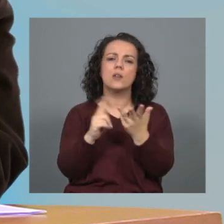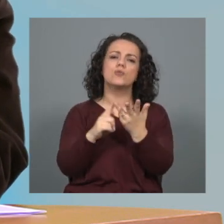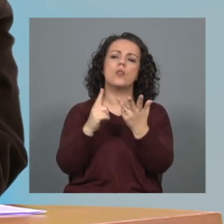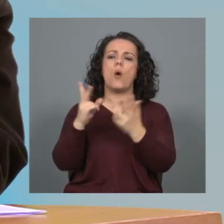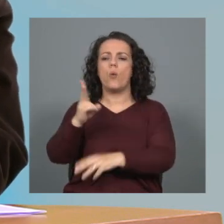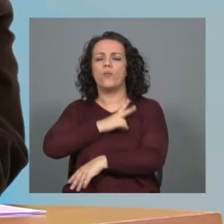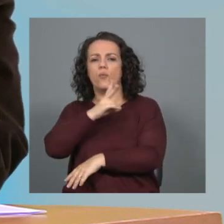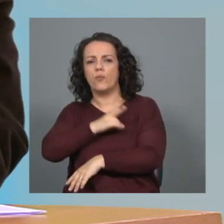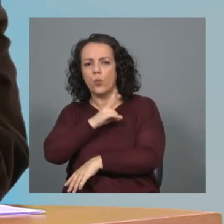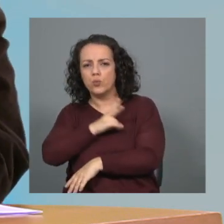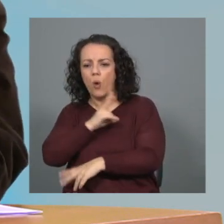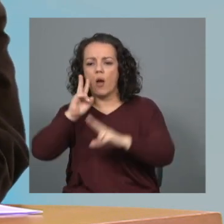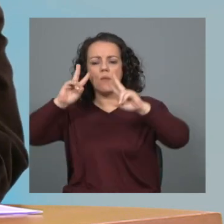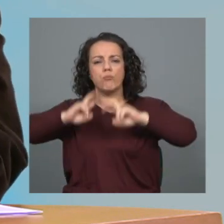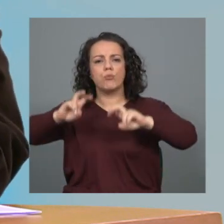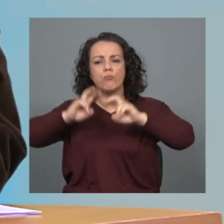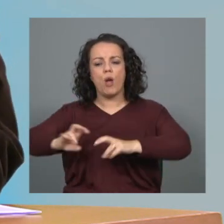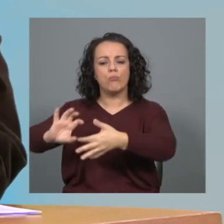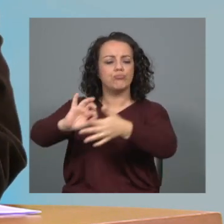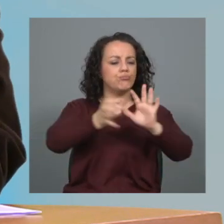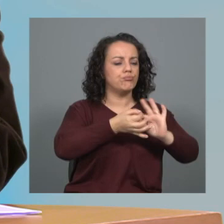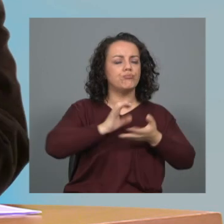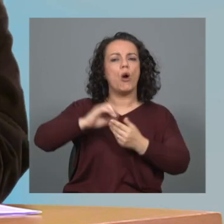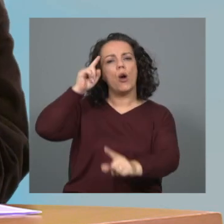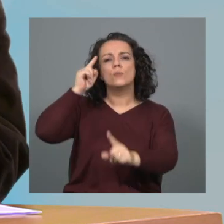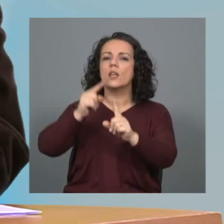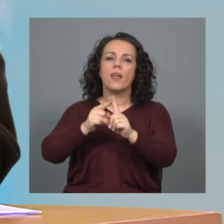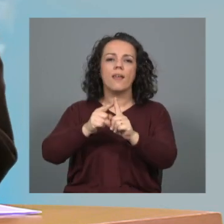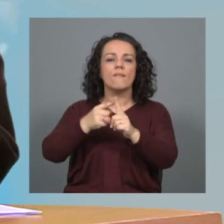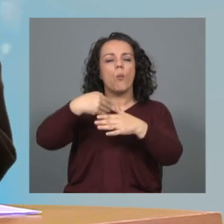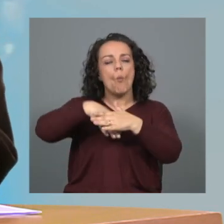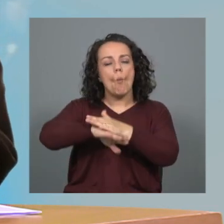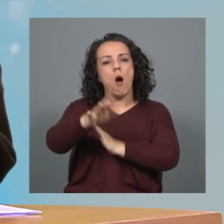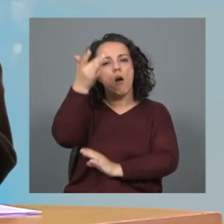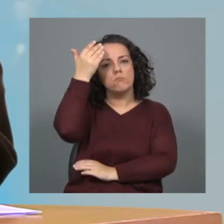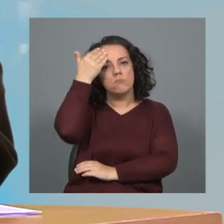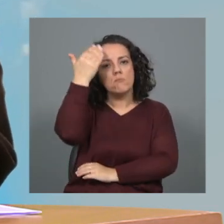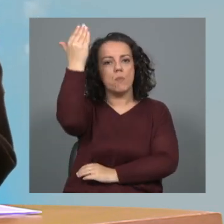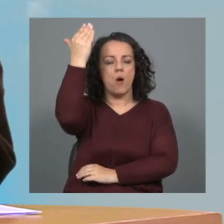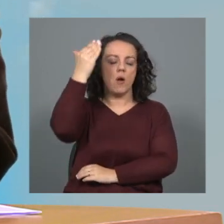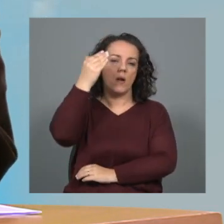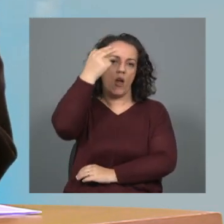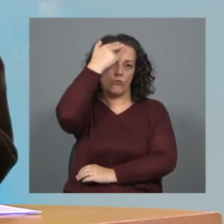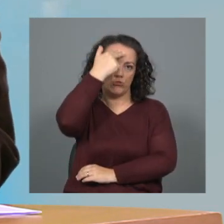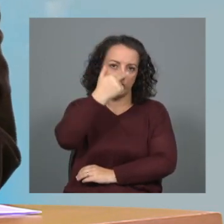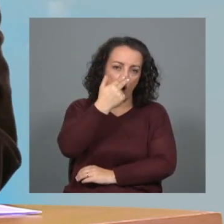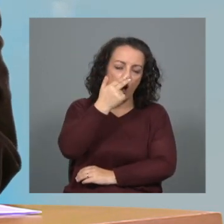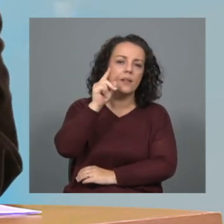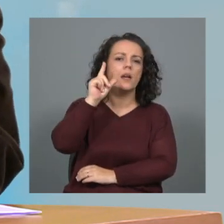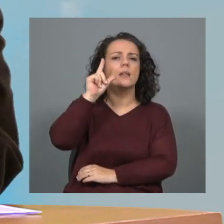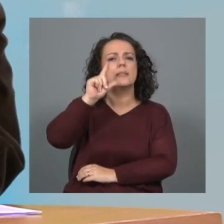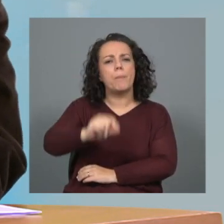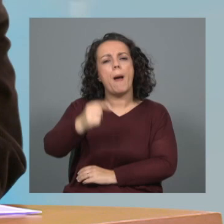Portanto, trabalhando em prol da memória histórica, não só dessas instituições, mas também de uma memória crítica da